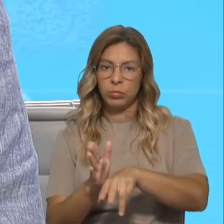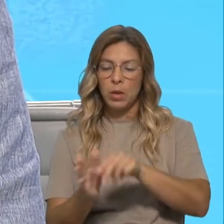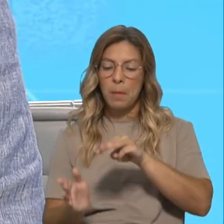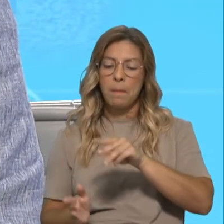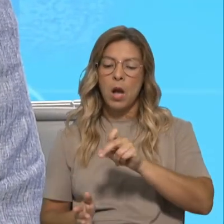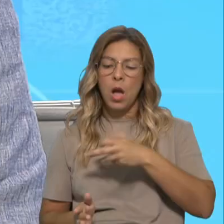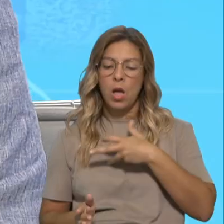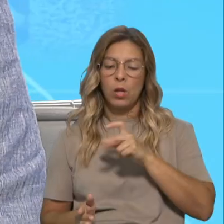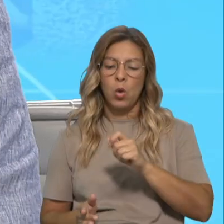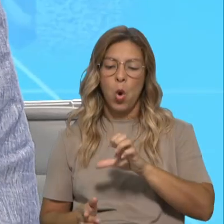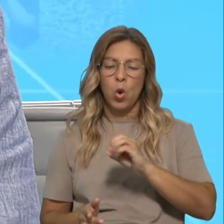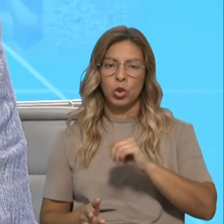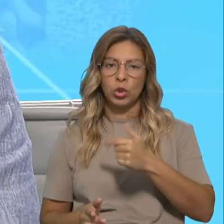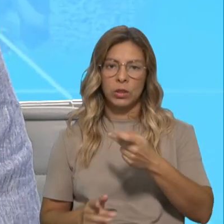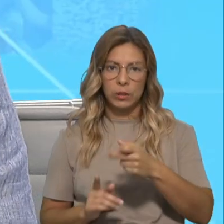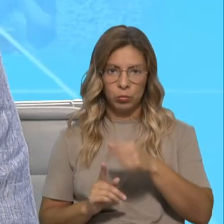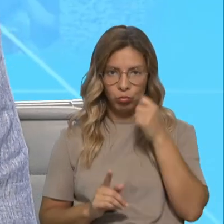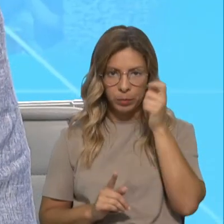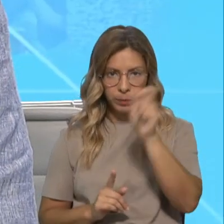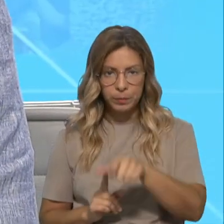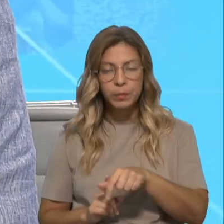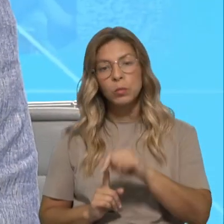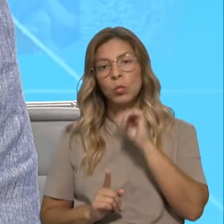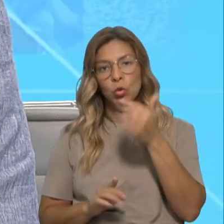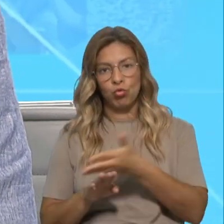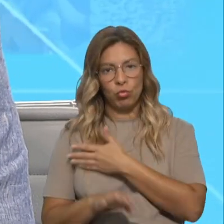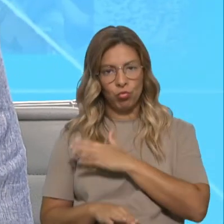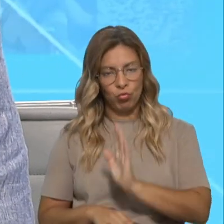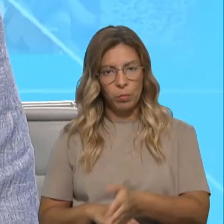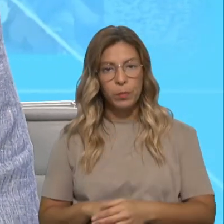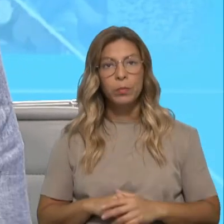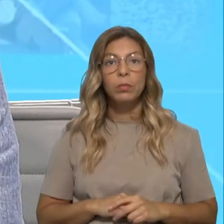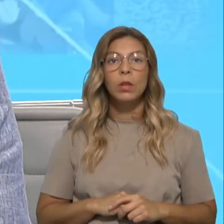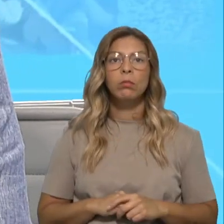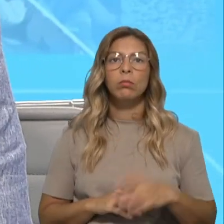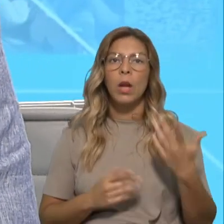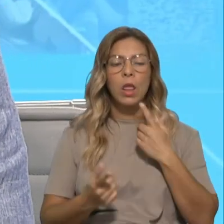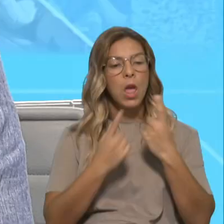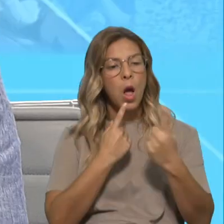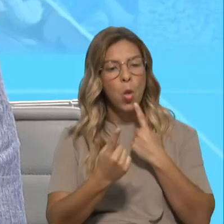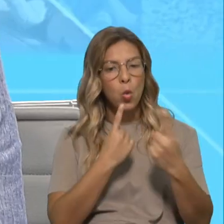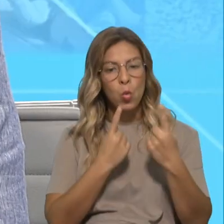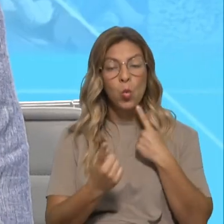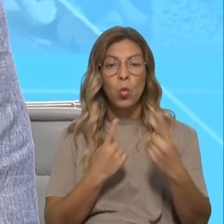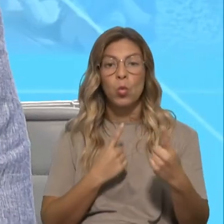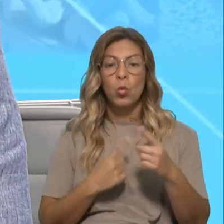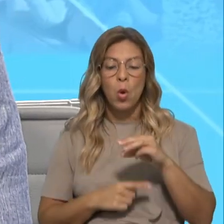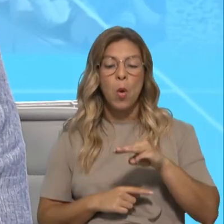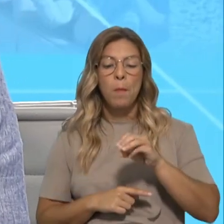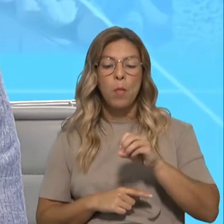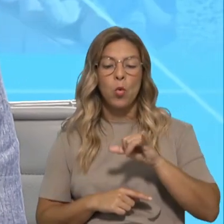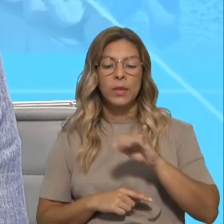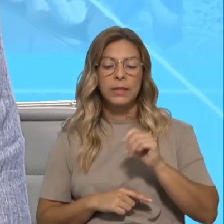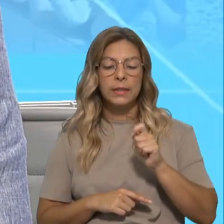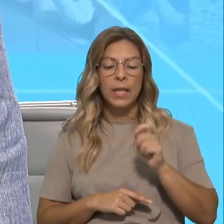muito amigo. É um diálogo de Moisés com Deus, no Sinai, e, portanto, justamente na altura em que lhe dá